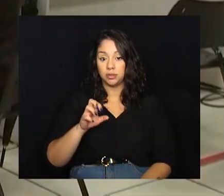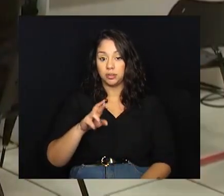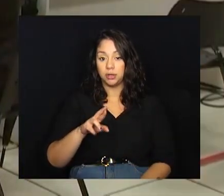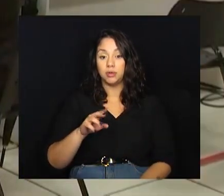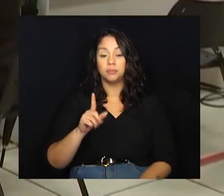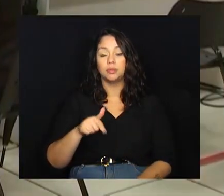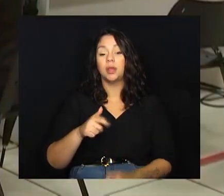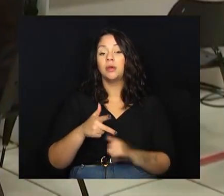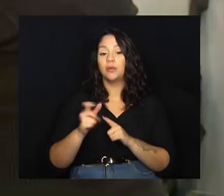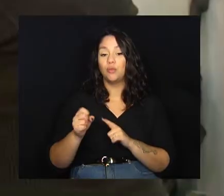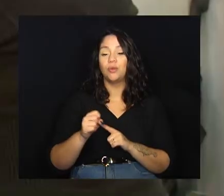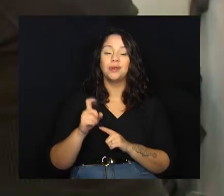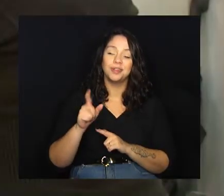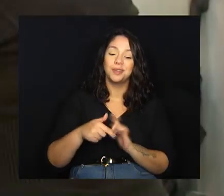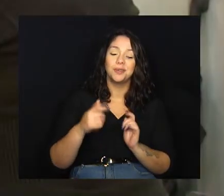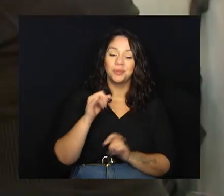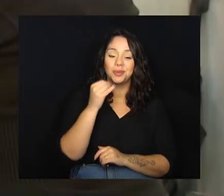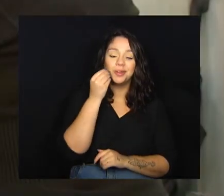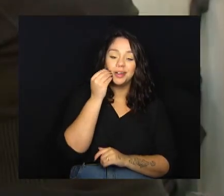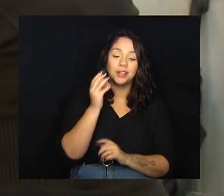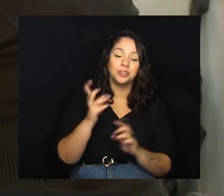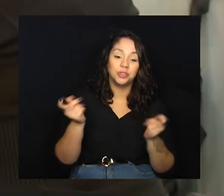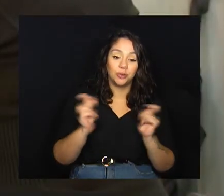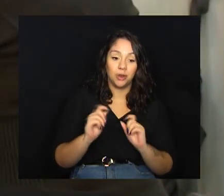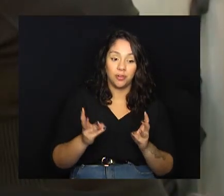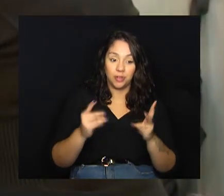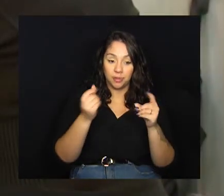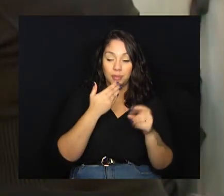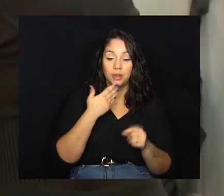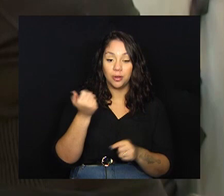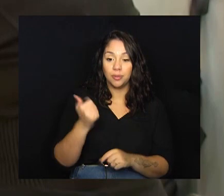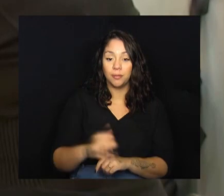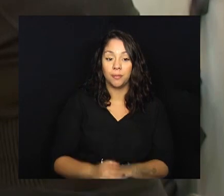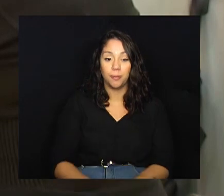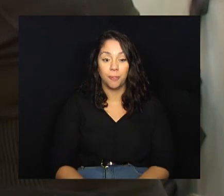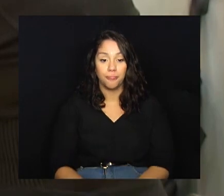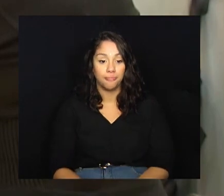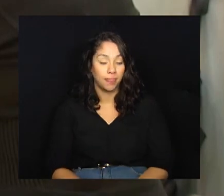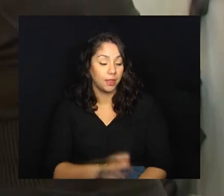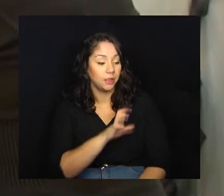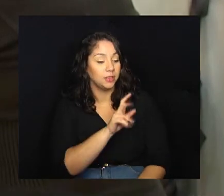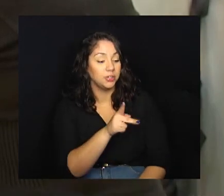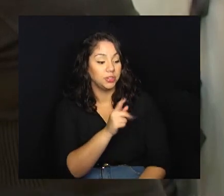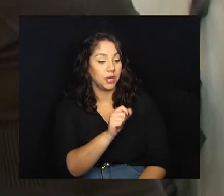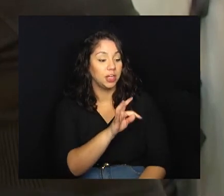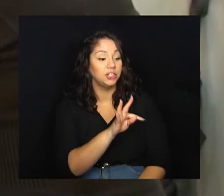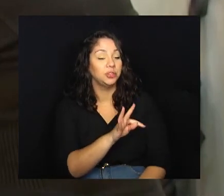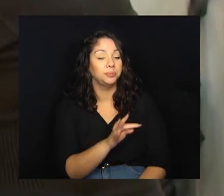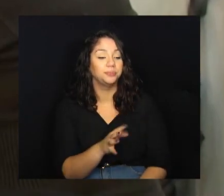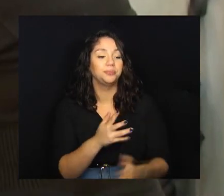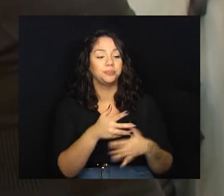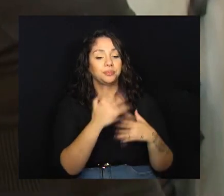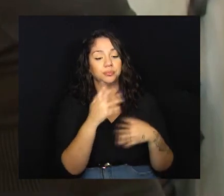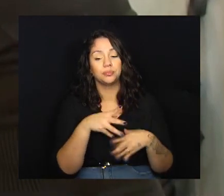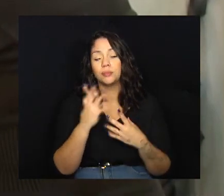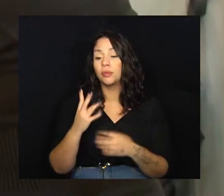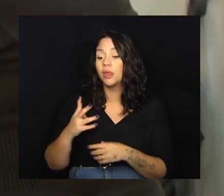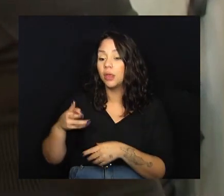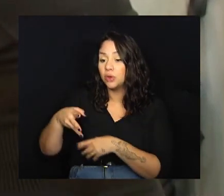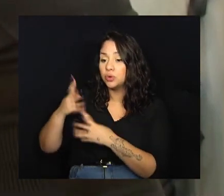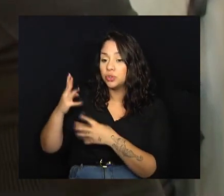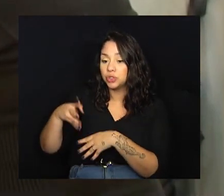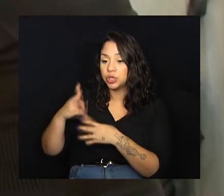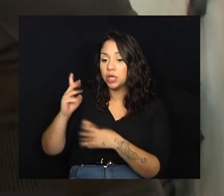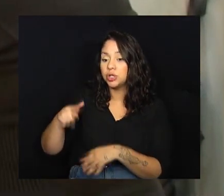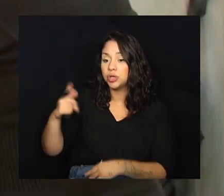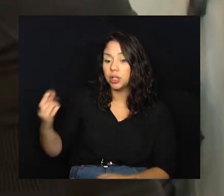de qualificar essas pessoas como é o jet o chat veja só é uma ferramenta muito importante